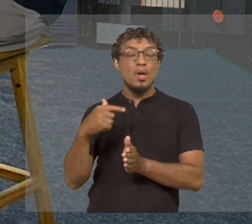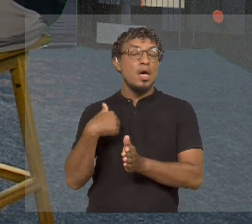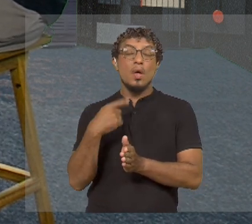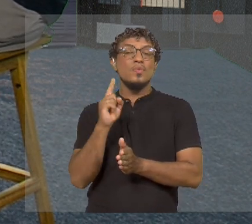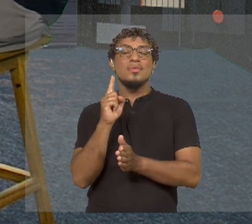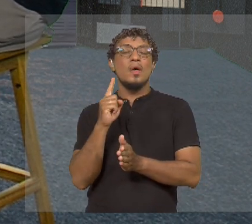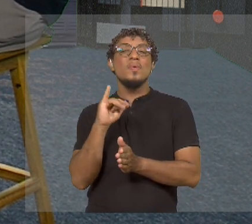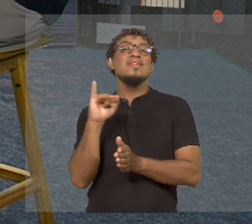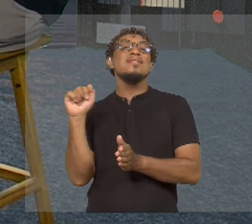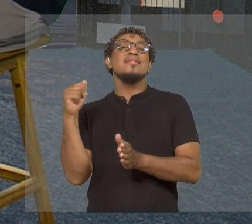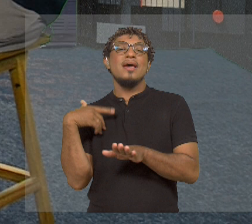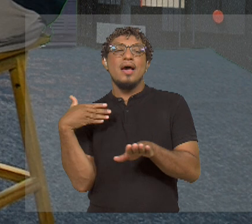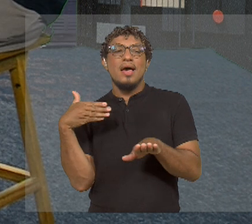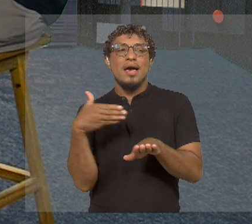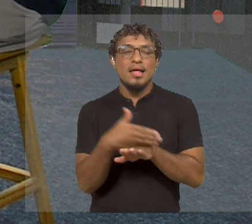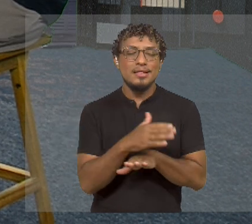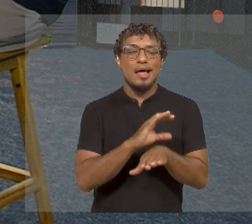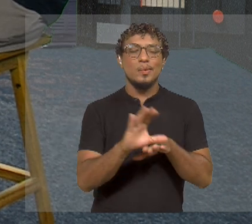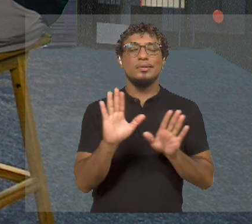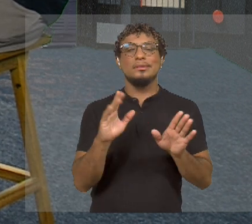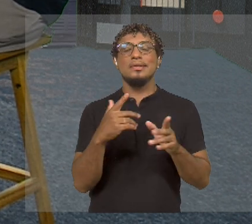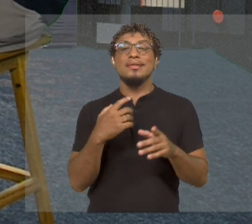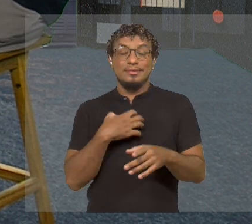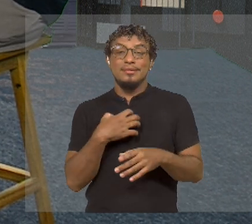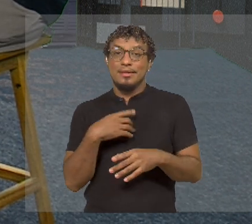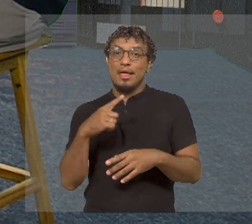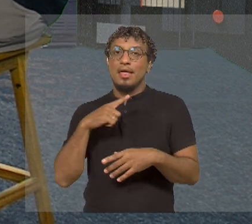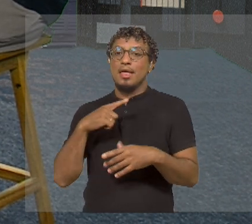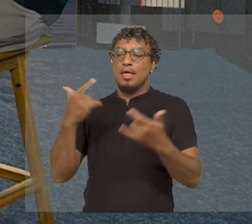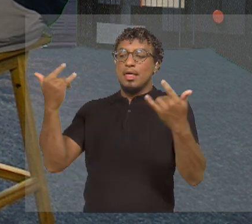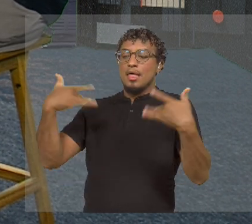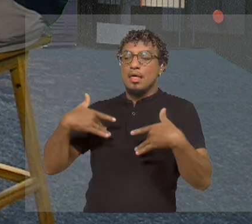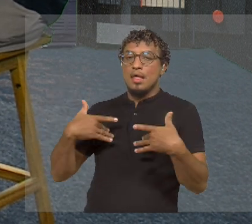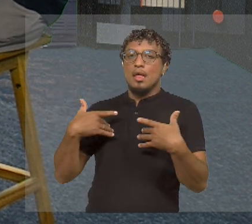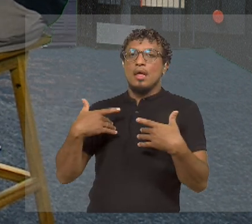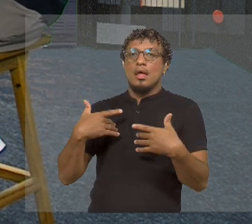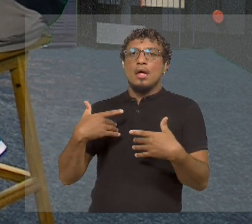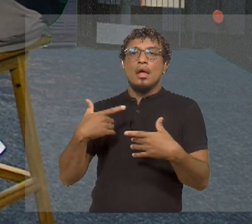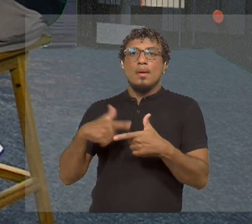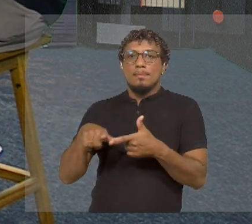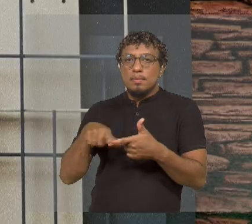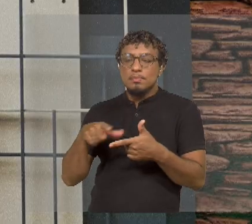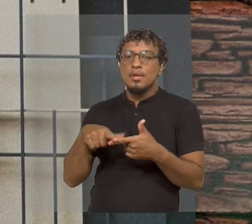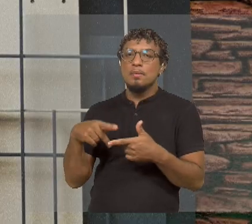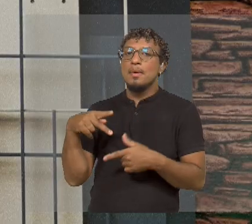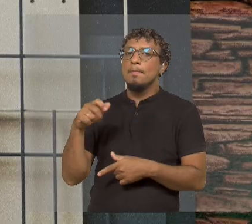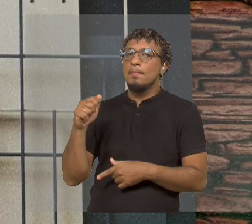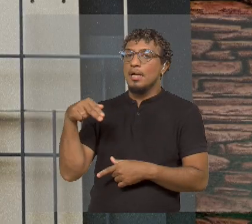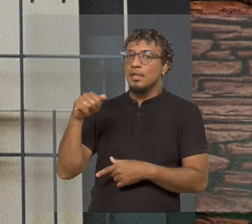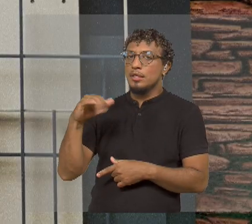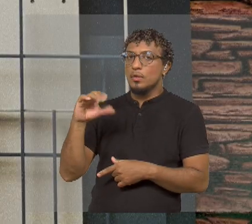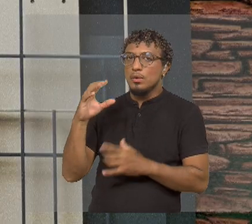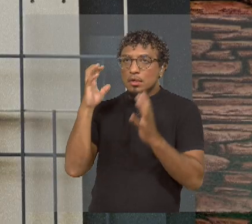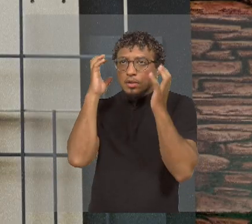de pânico. E aí eu enfrentei esse medo, fui atrás, consegui, tipo,